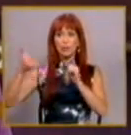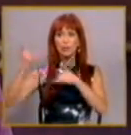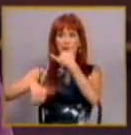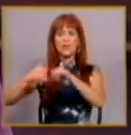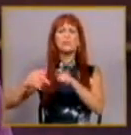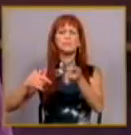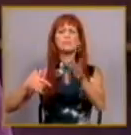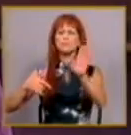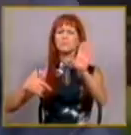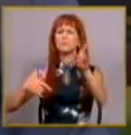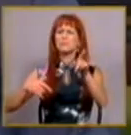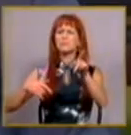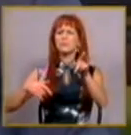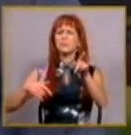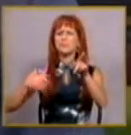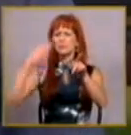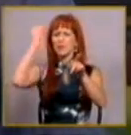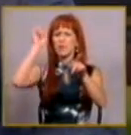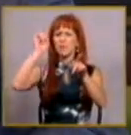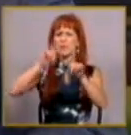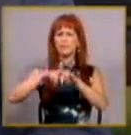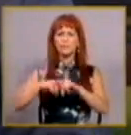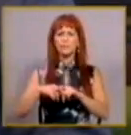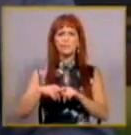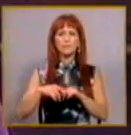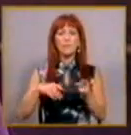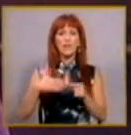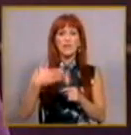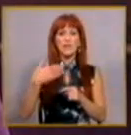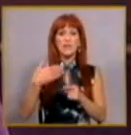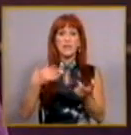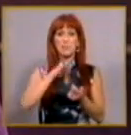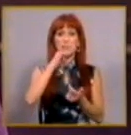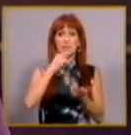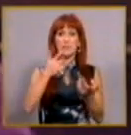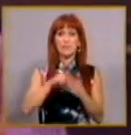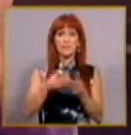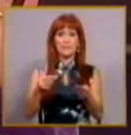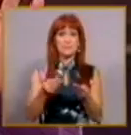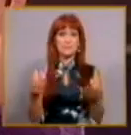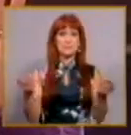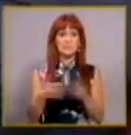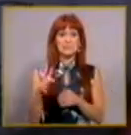verdade. Nós não esquecemos, não nos esquecemos. O cheque da sétima, aliás, ainda não vai. Isso é o que eu dizia há bocado.